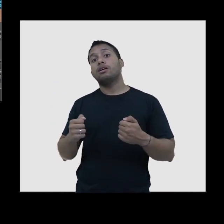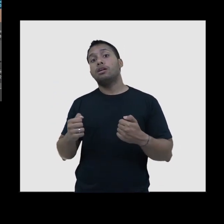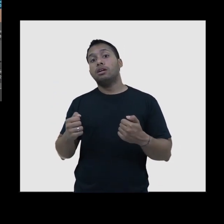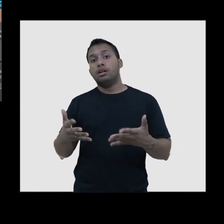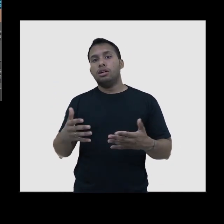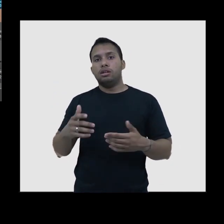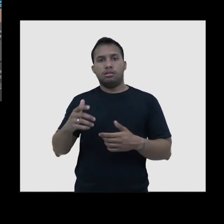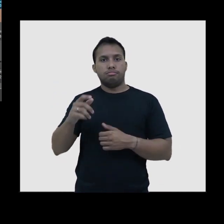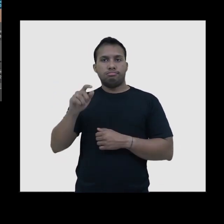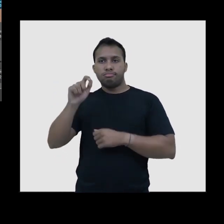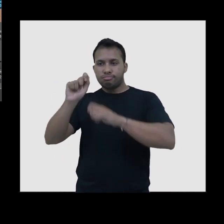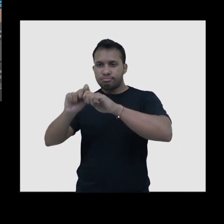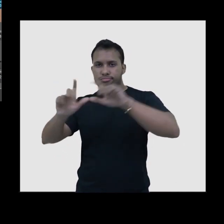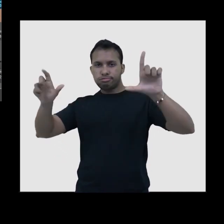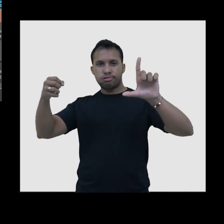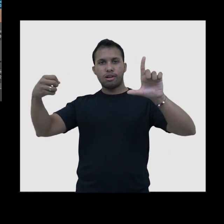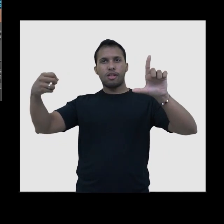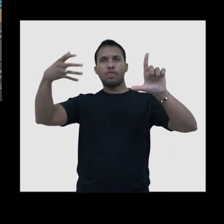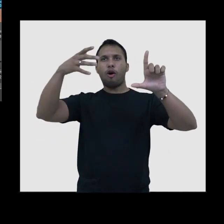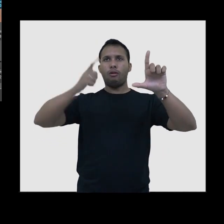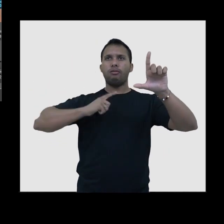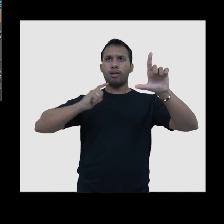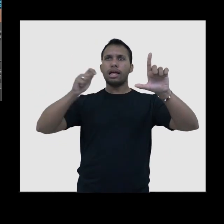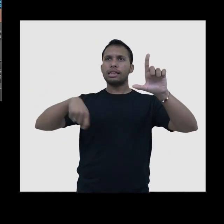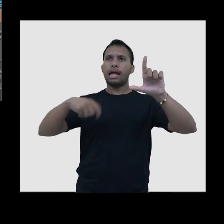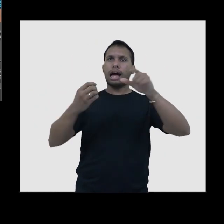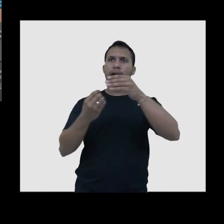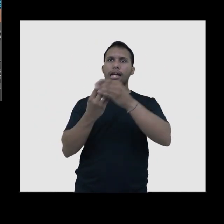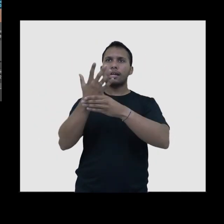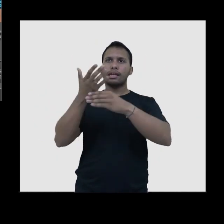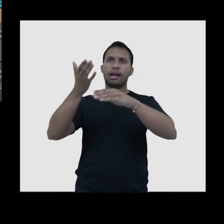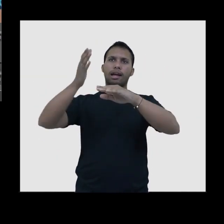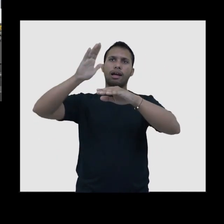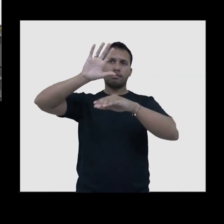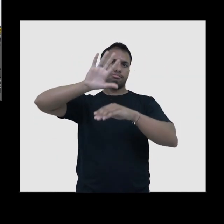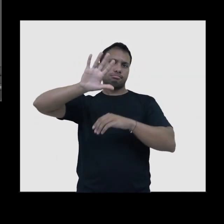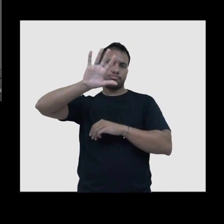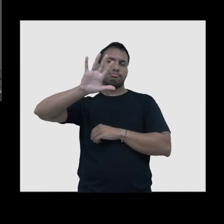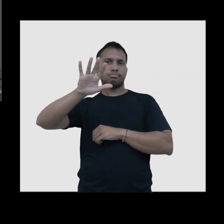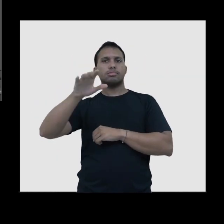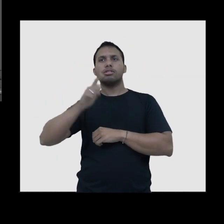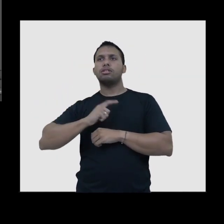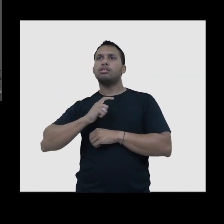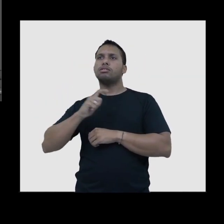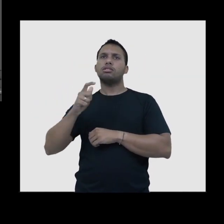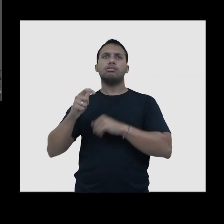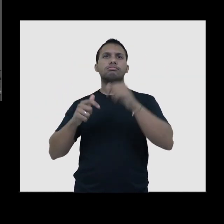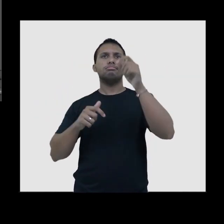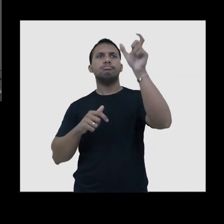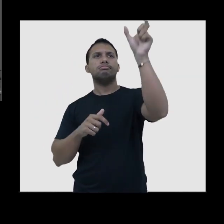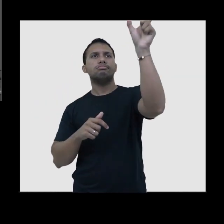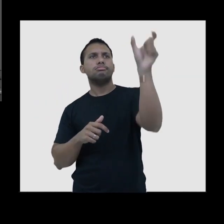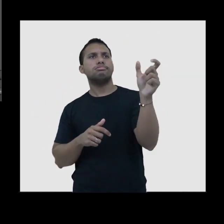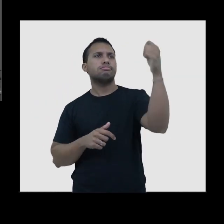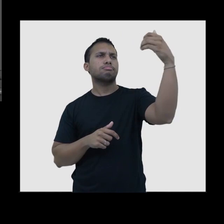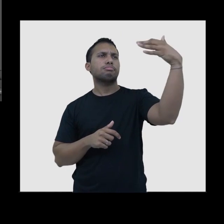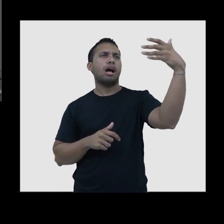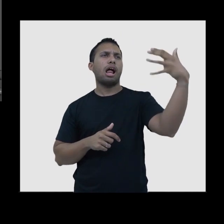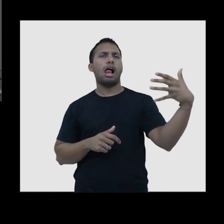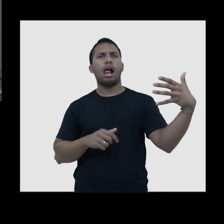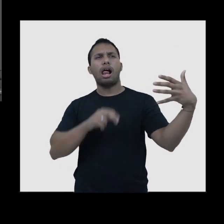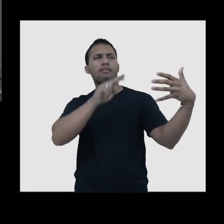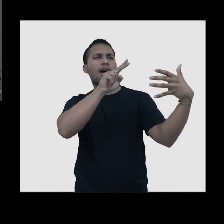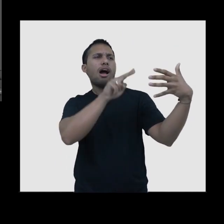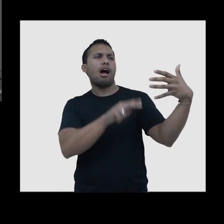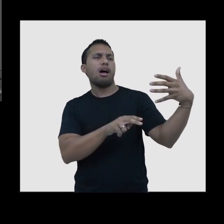criar esse fundo. A gente tem aqui diversas ferramentas. À esquerda, a janela fica ao centro. E aqui à direita a gente